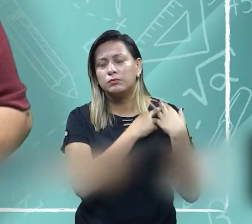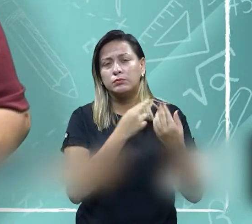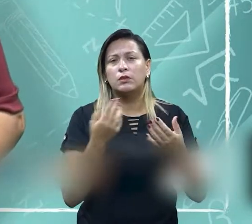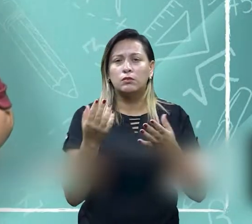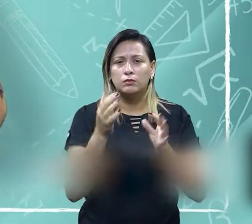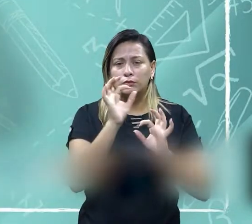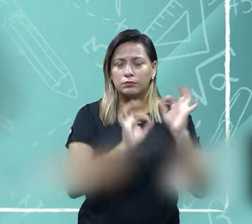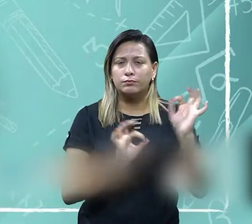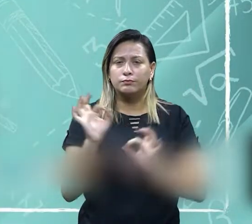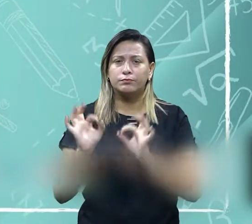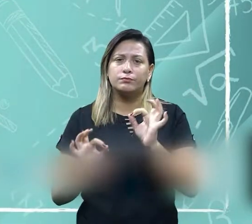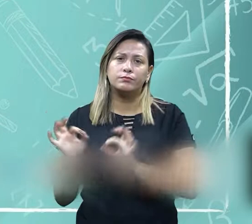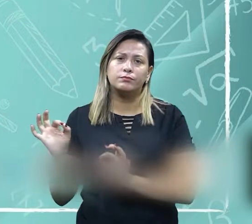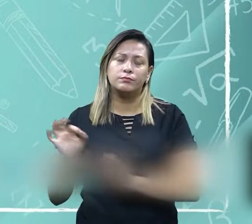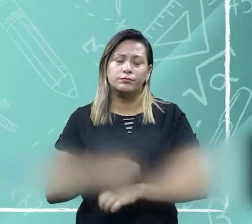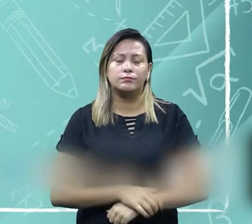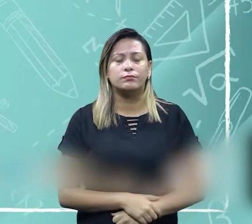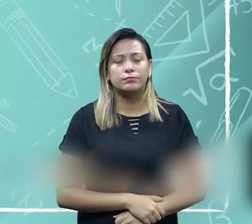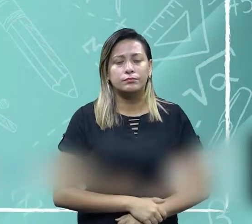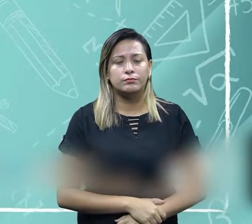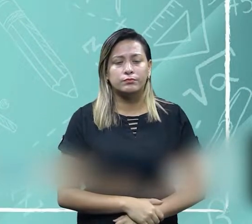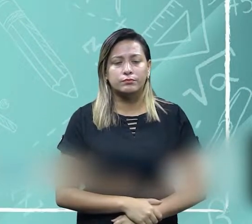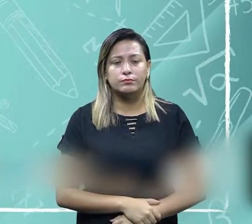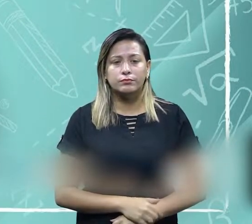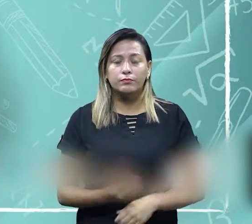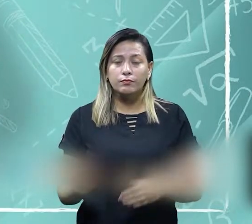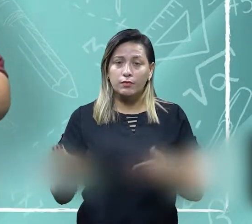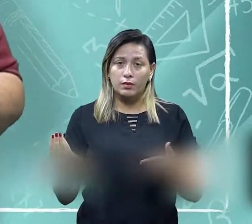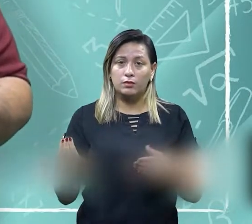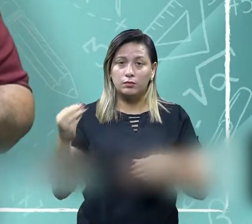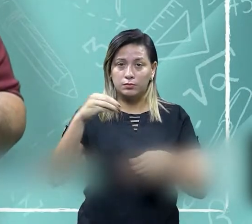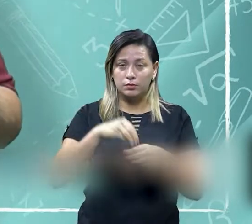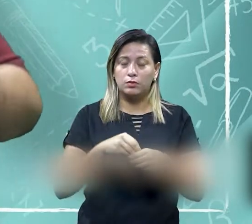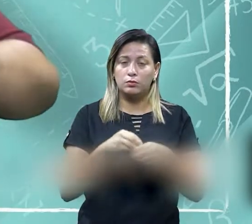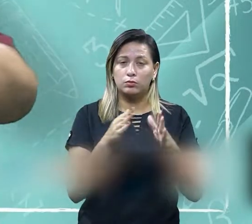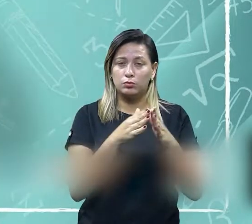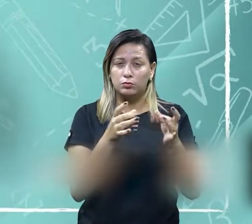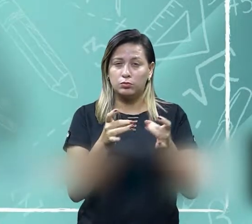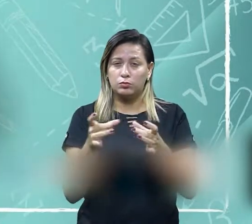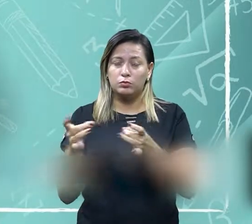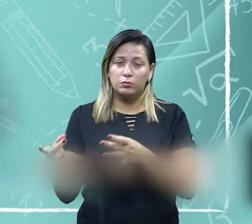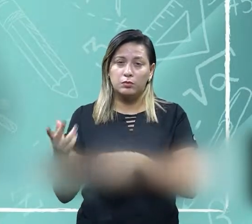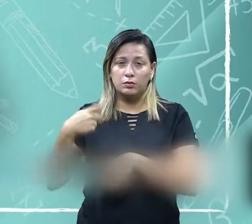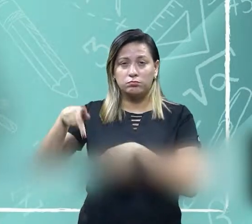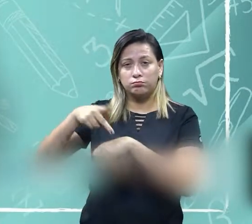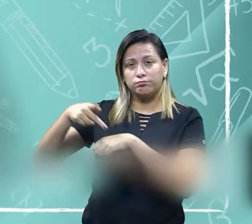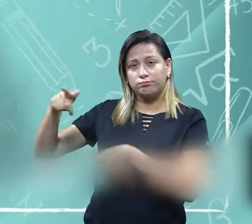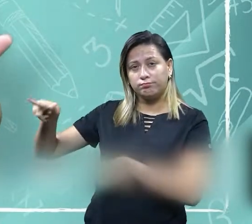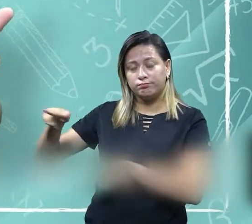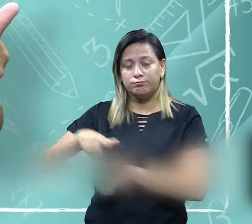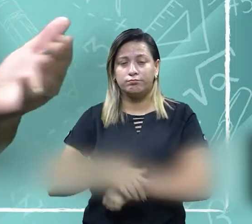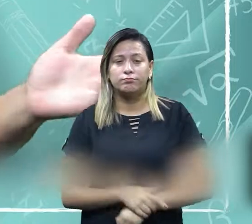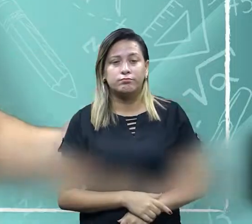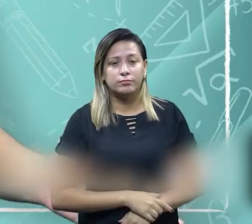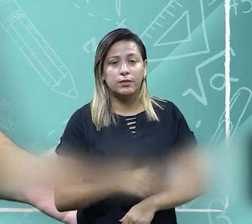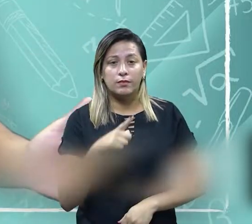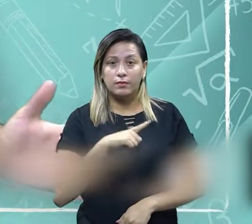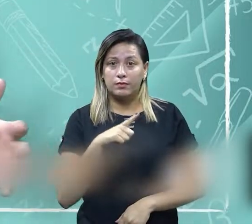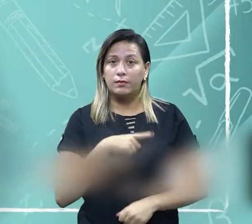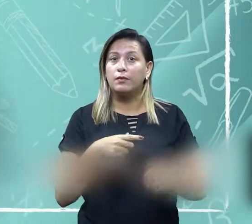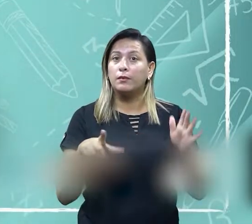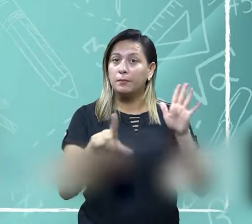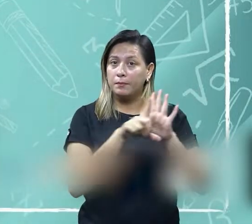bom? Então, dentro do comércio exterior, existe uma regulamentação, principalmente de cada